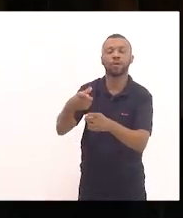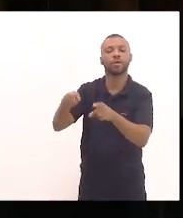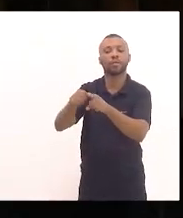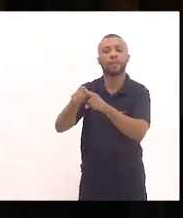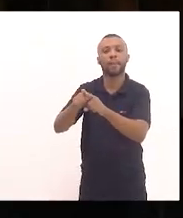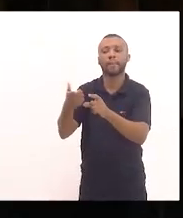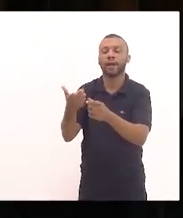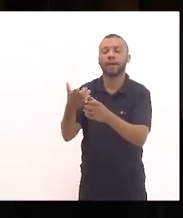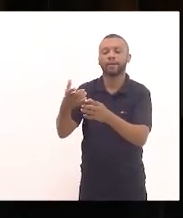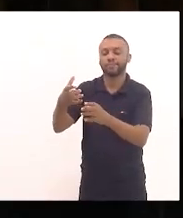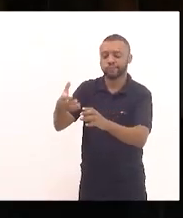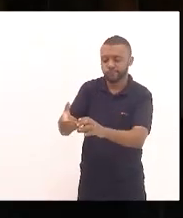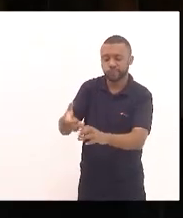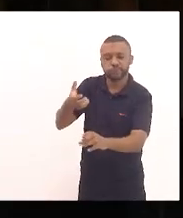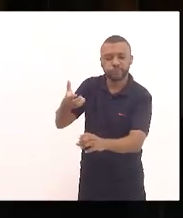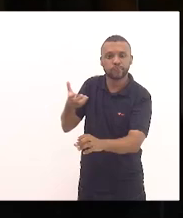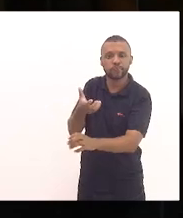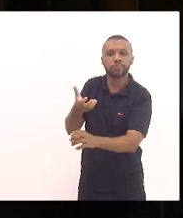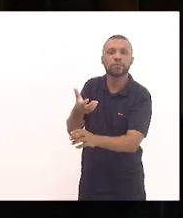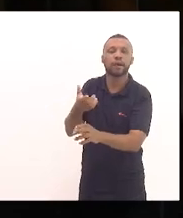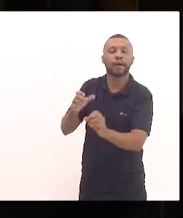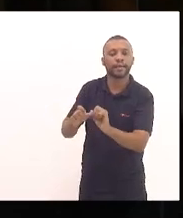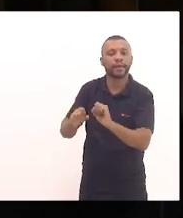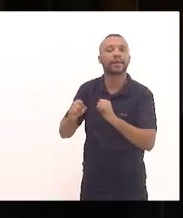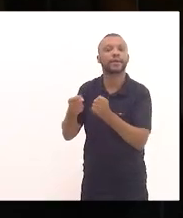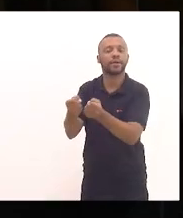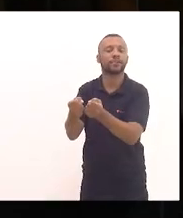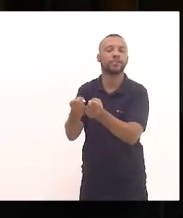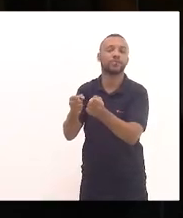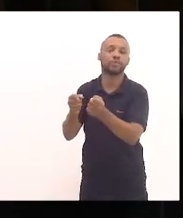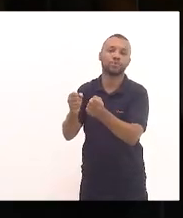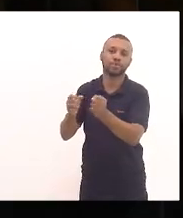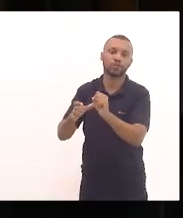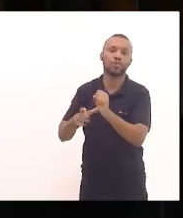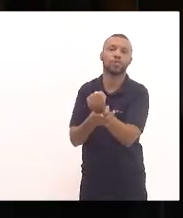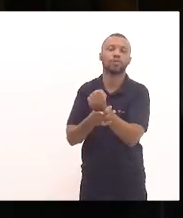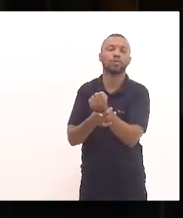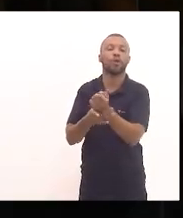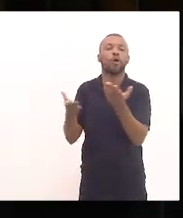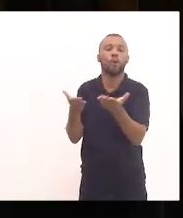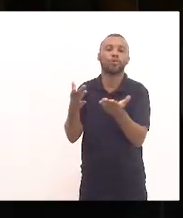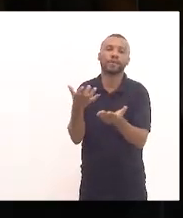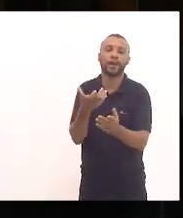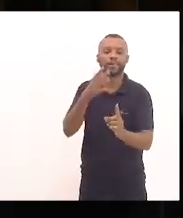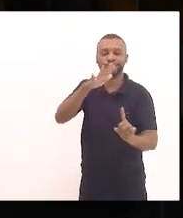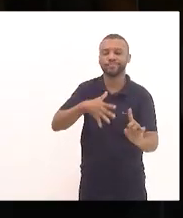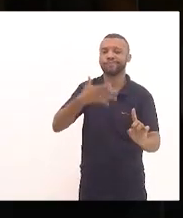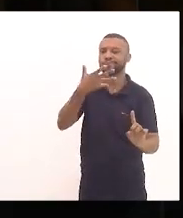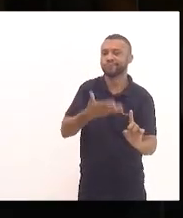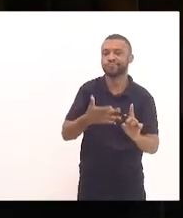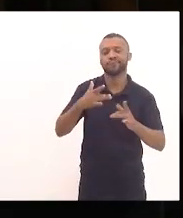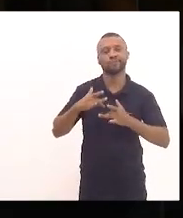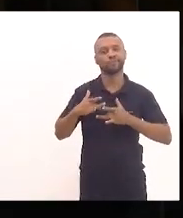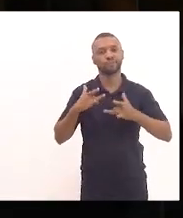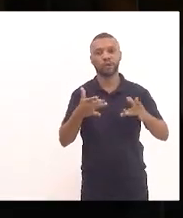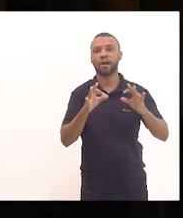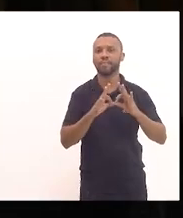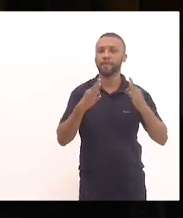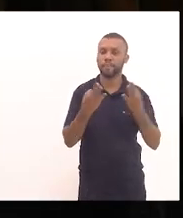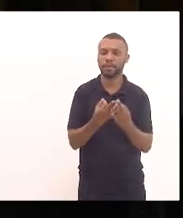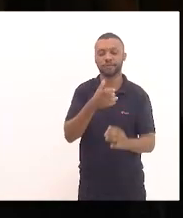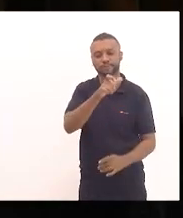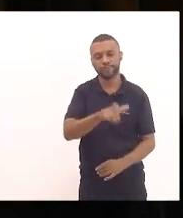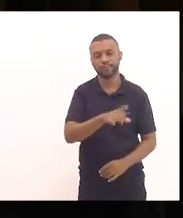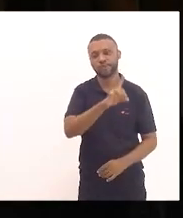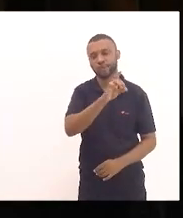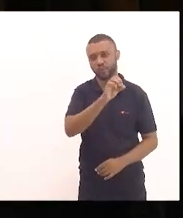nesse sentido também, já deixar aqui a nossa homenagem e solidariedade aos familiares do Dom